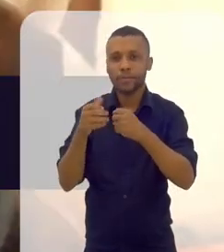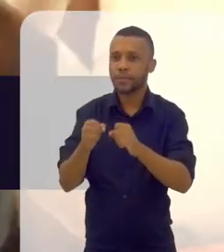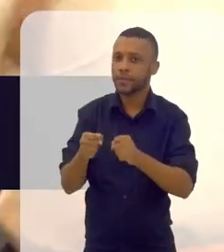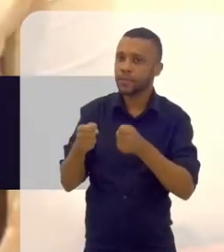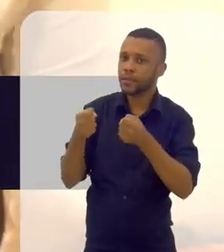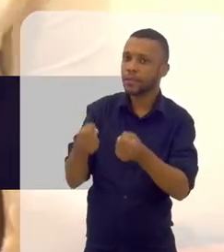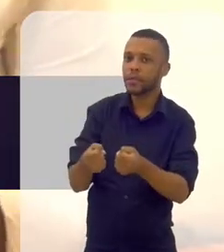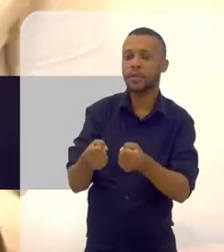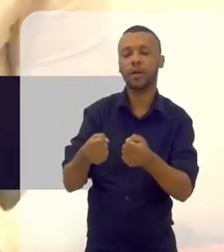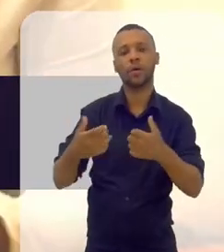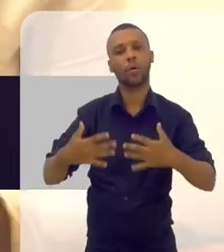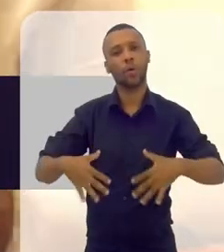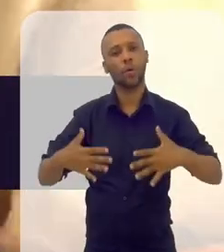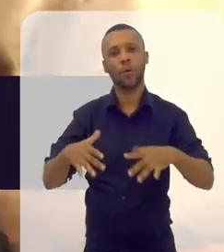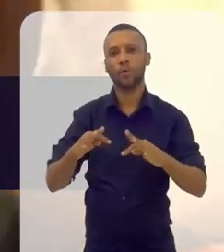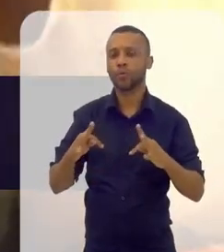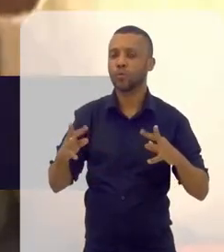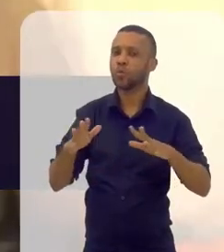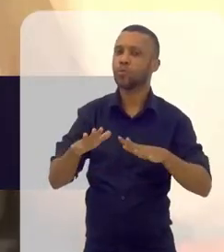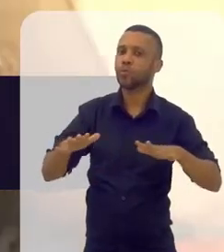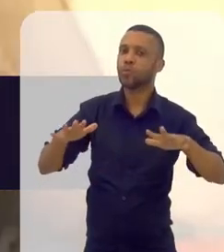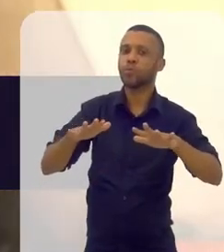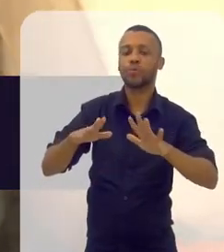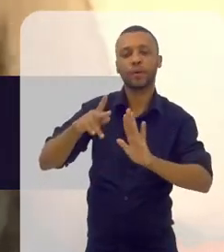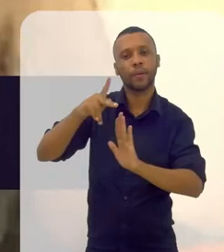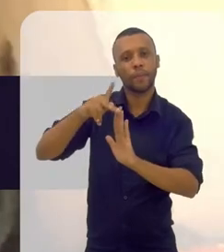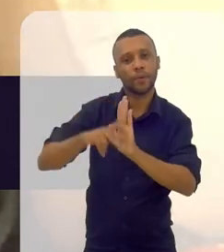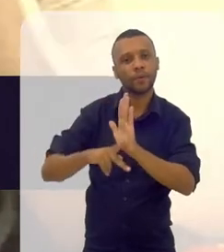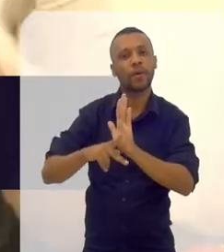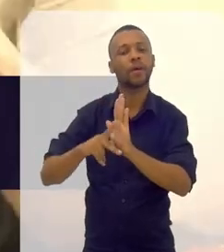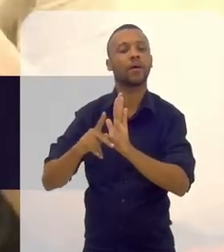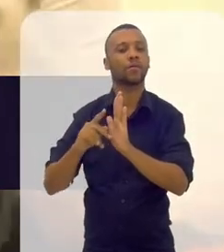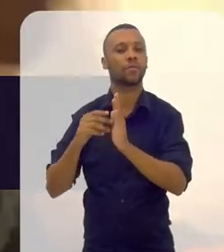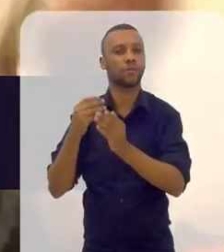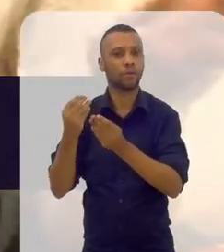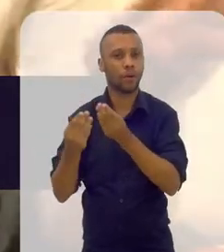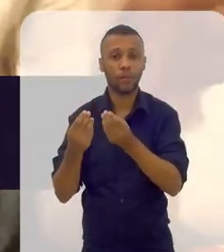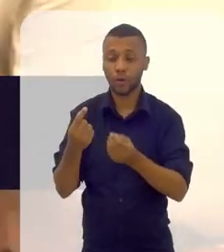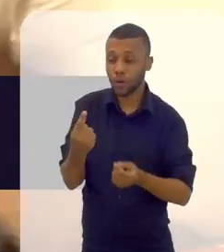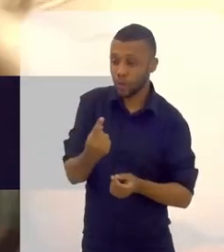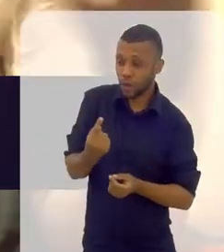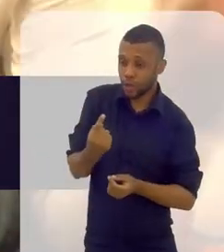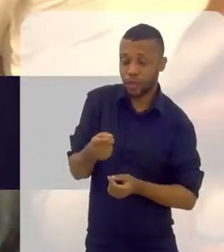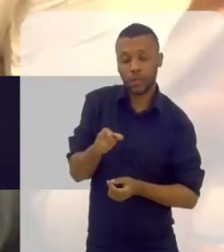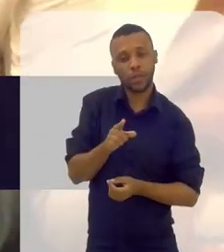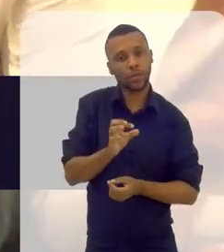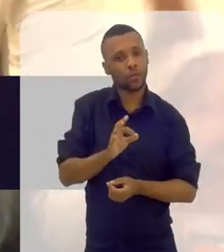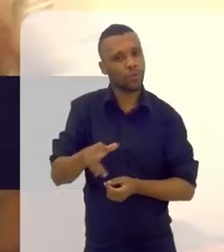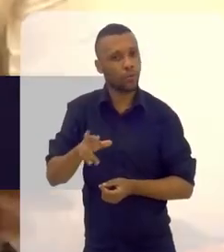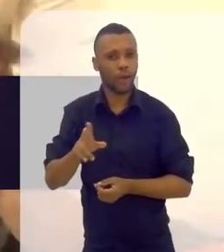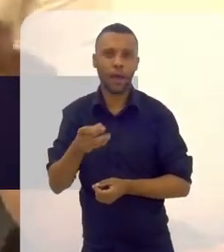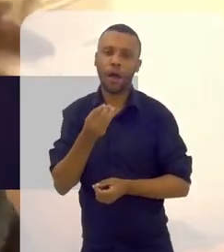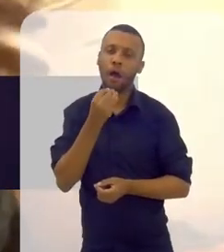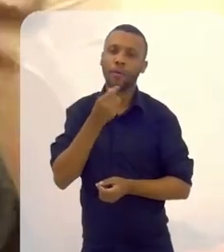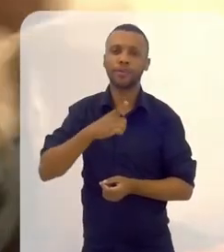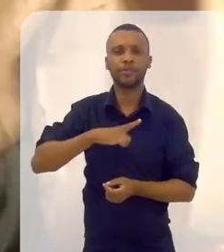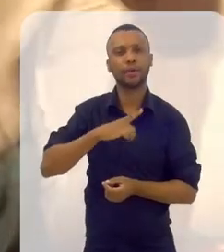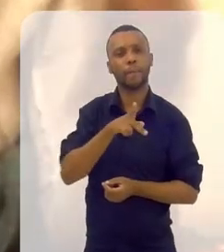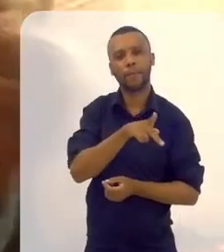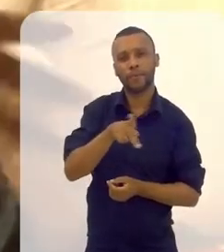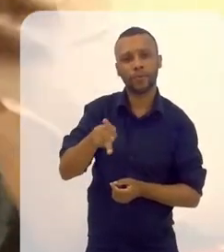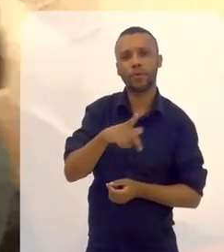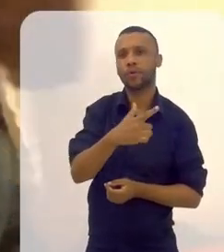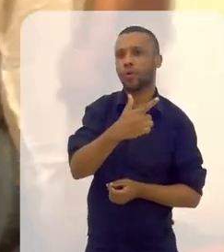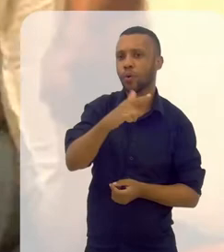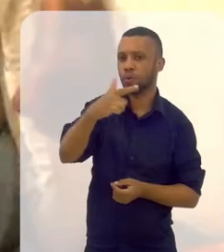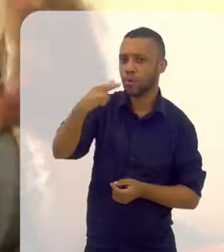muita dedicação, fazia de tudo para aquele projeto, de tudo. Não sozinha, óbvio que existiam outras professoras,